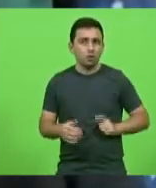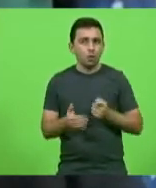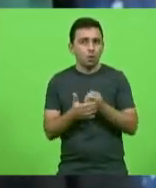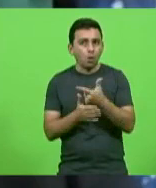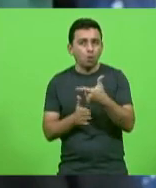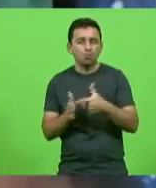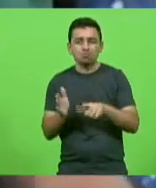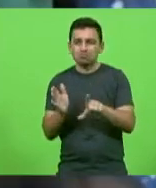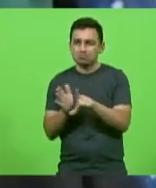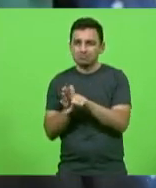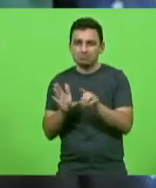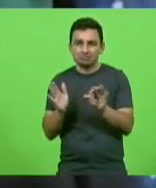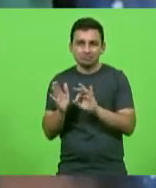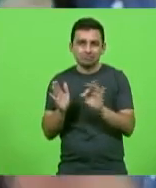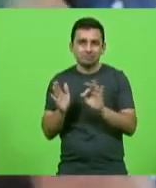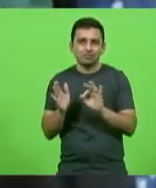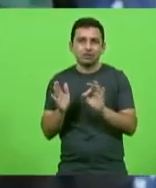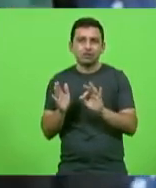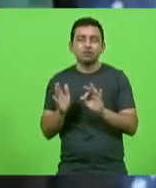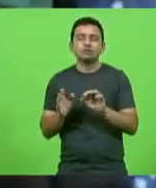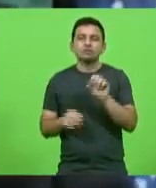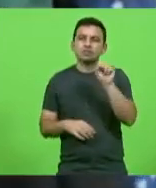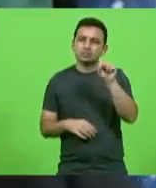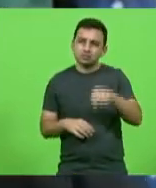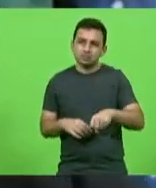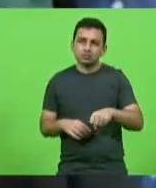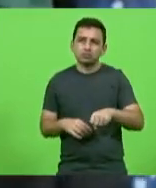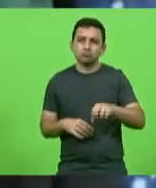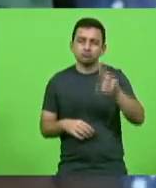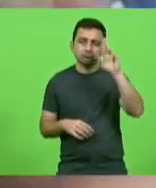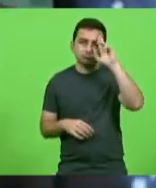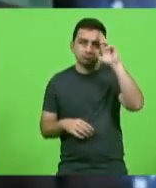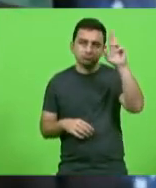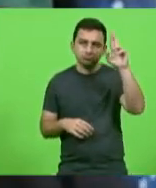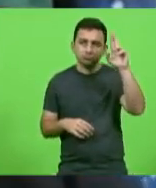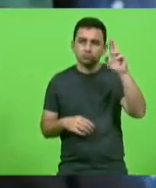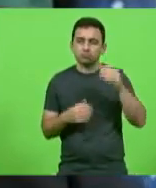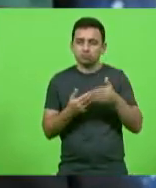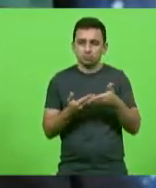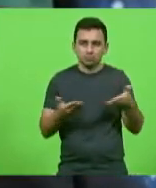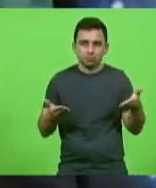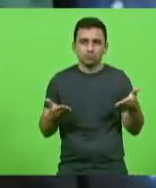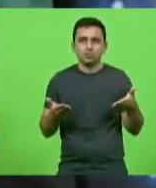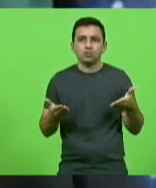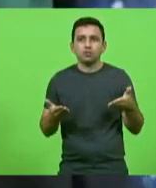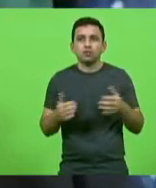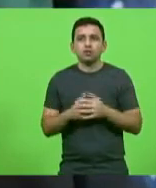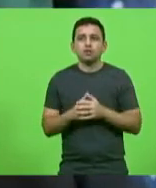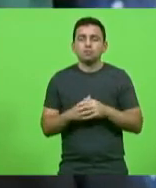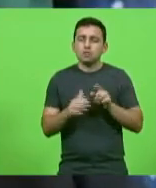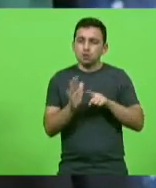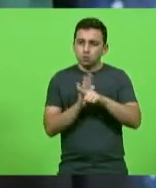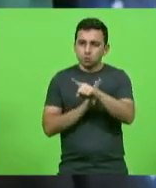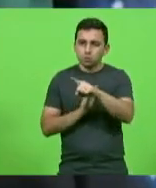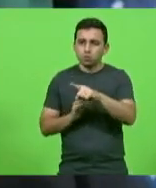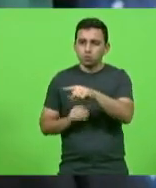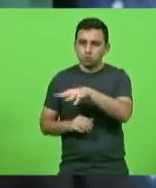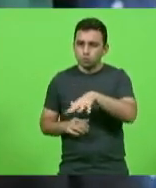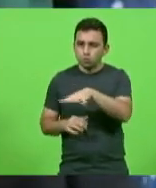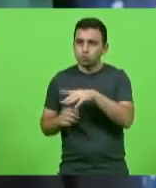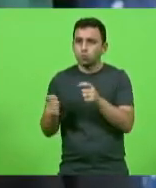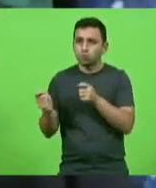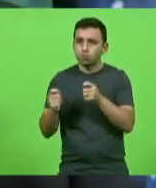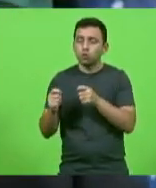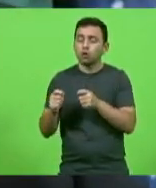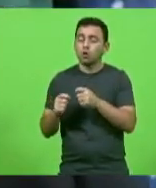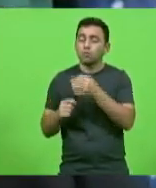compra ilegal dos respiradores mas sim uma atitude de chá de estar e posso ter o álbum de controle para saber sua opinião que